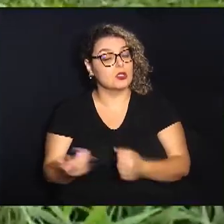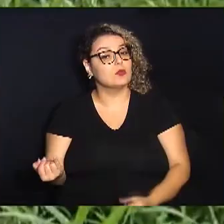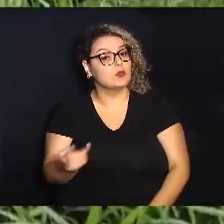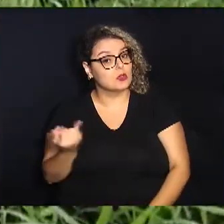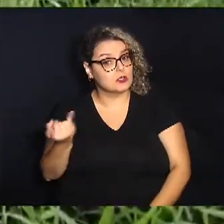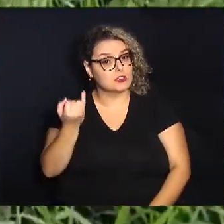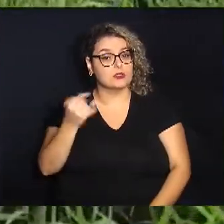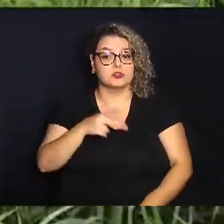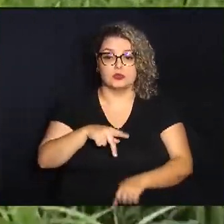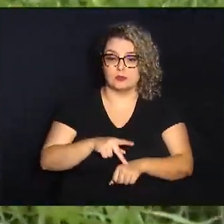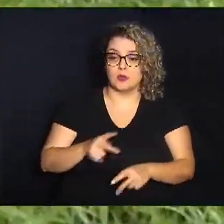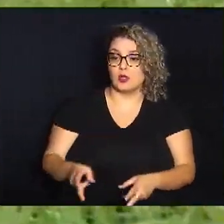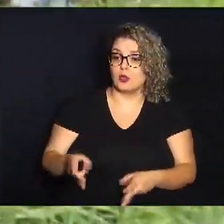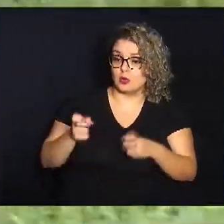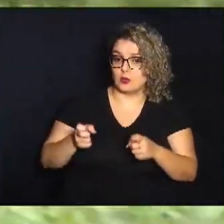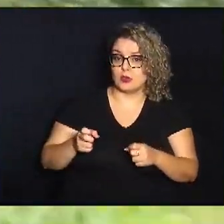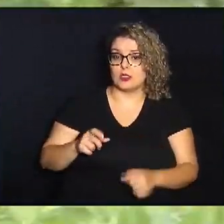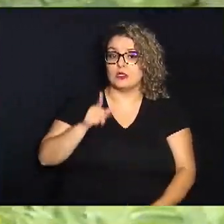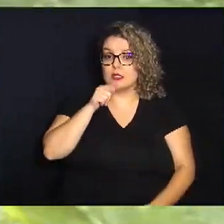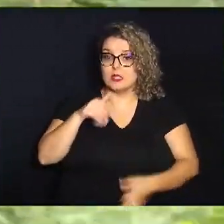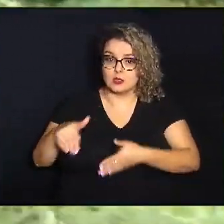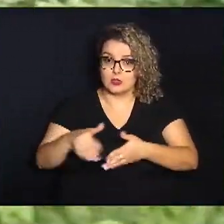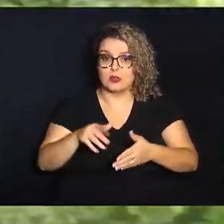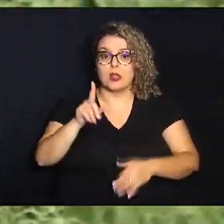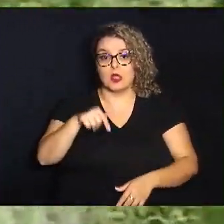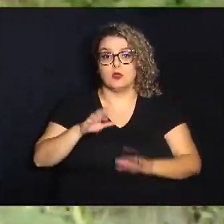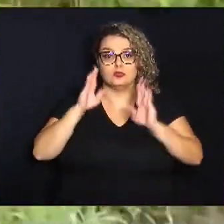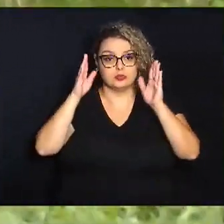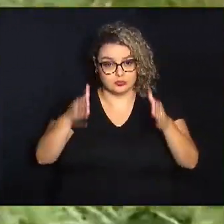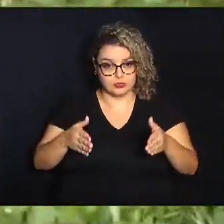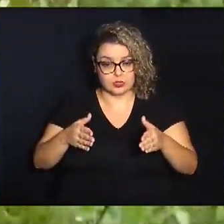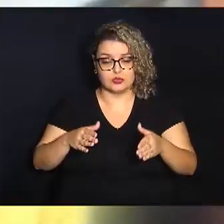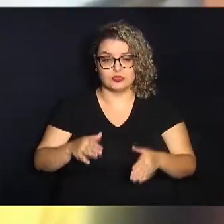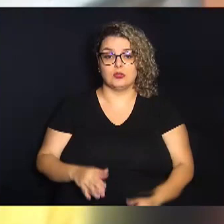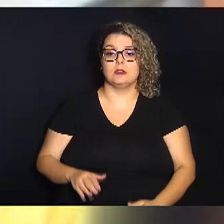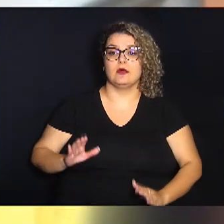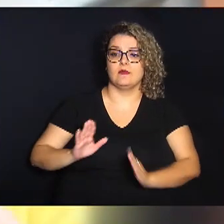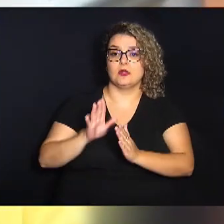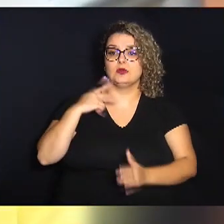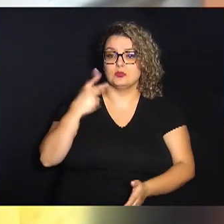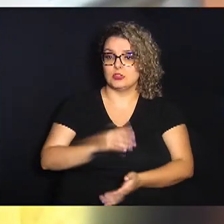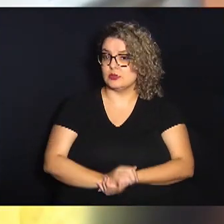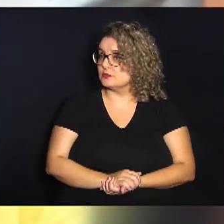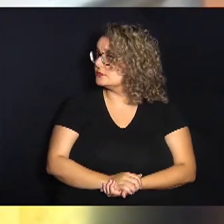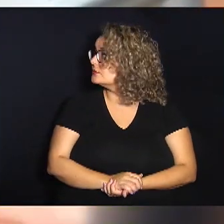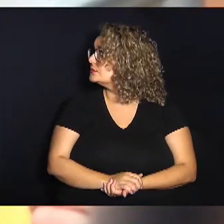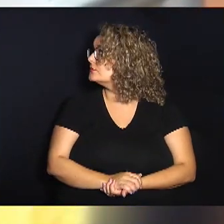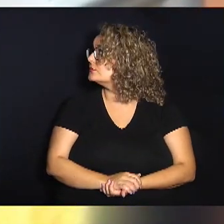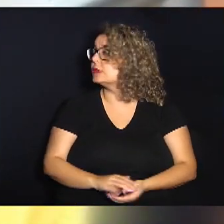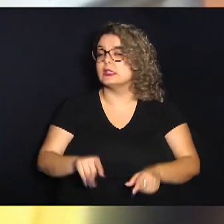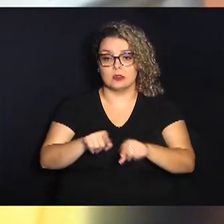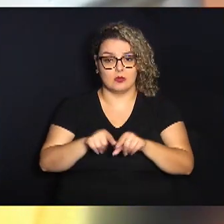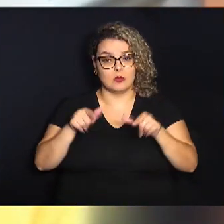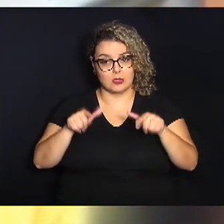país. O reconhecimento das nascentes é um ponto de foco dos trabalhos da Frente Parlamentar. Além disso, questões